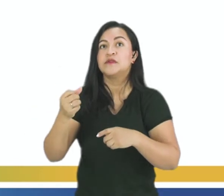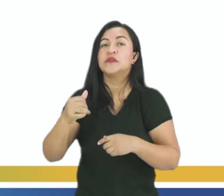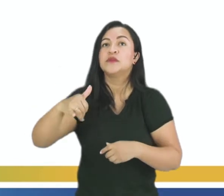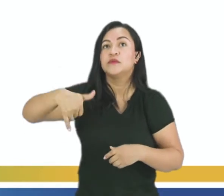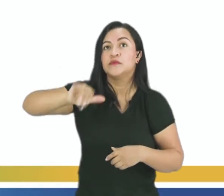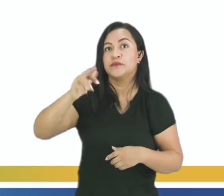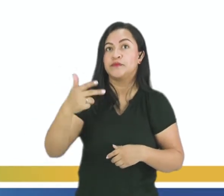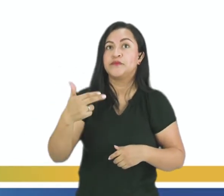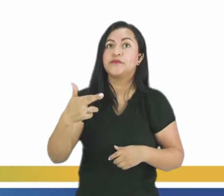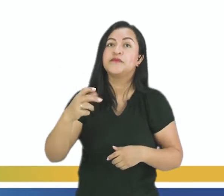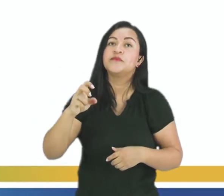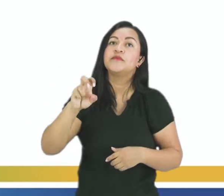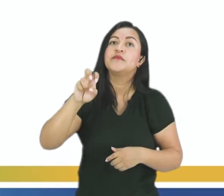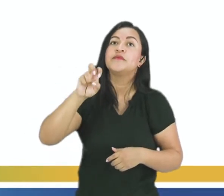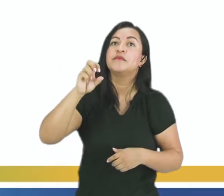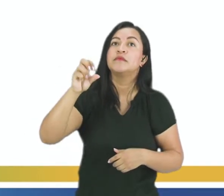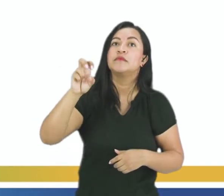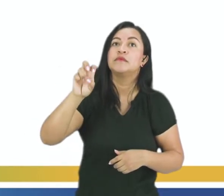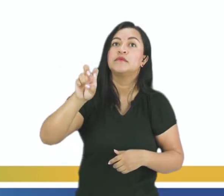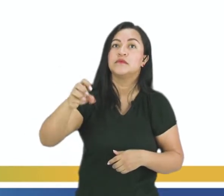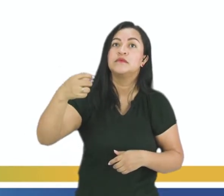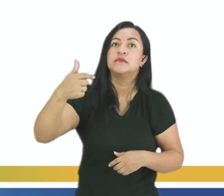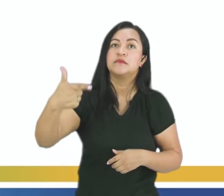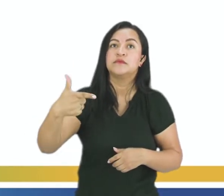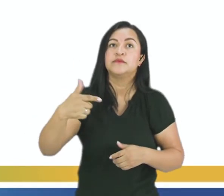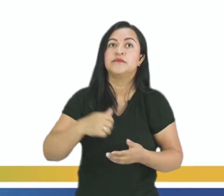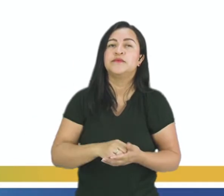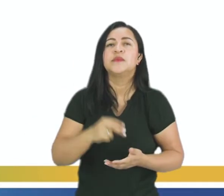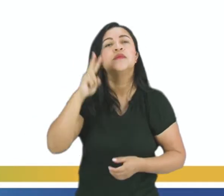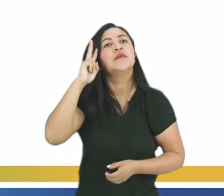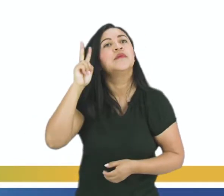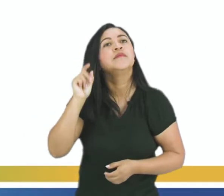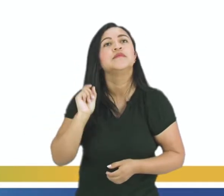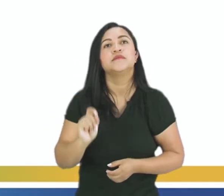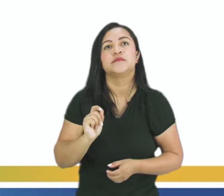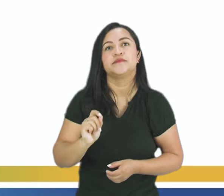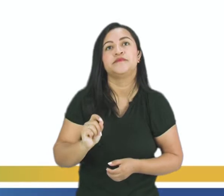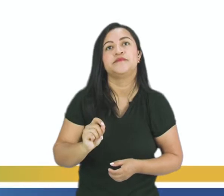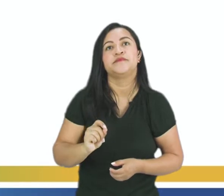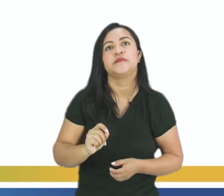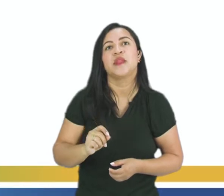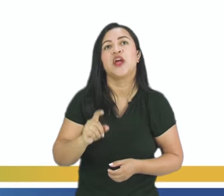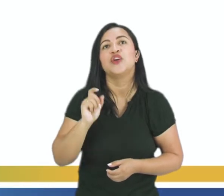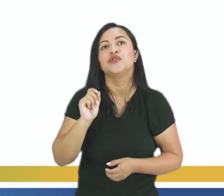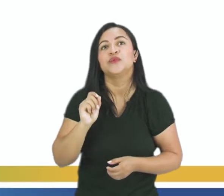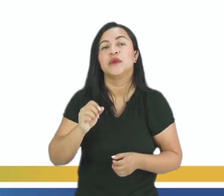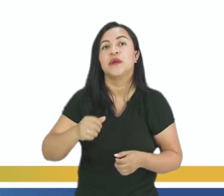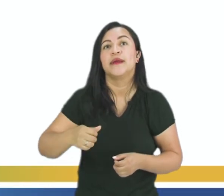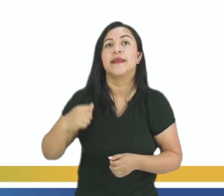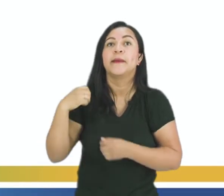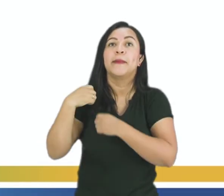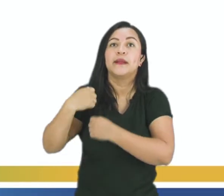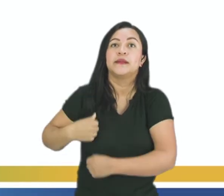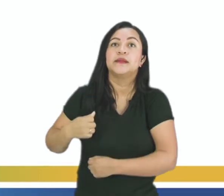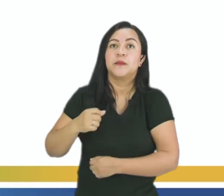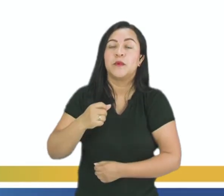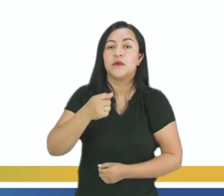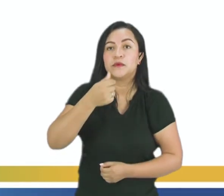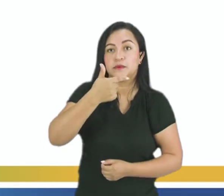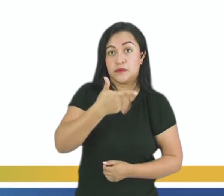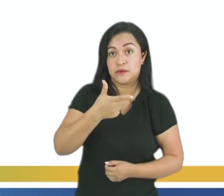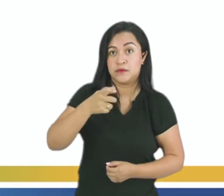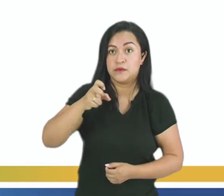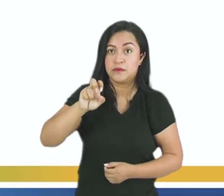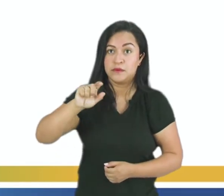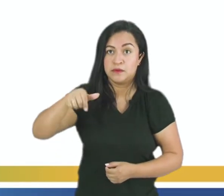52. Relembrando nossa situação de número 1. A situação dizia que Maria tem em sua bolsa 15,60 em